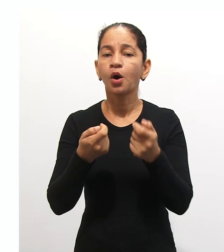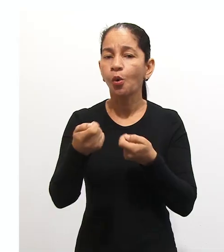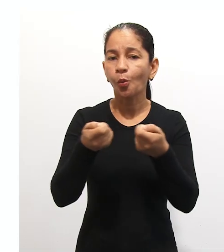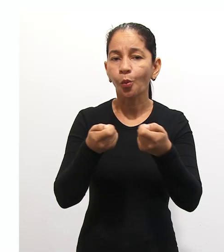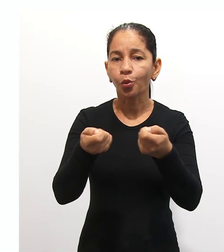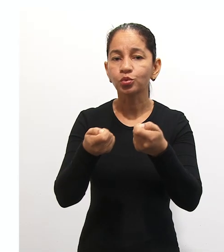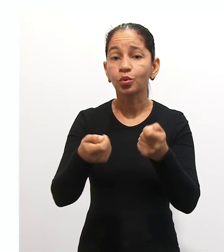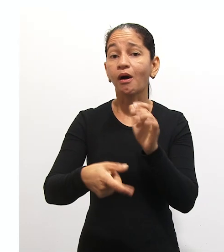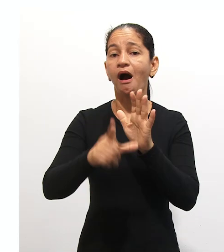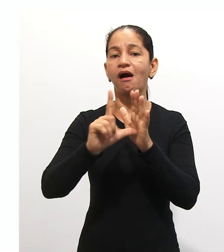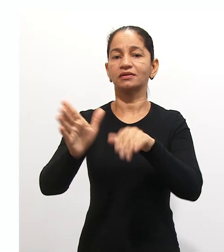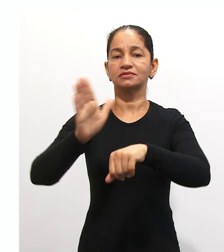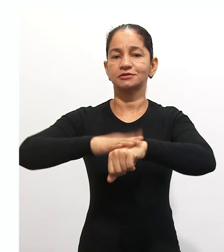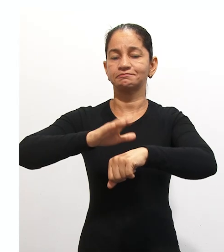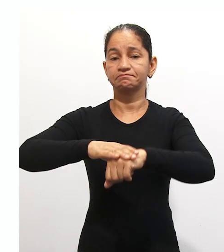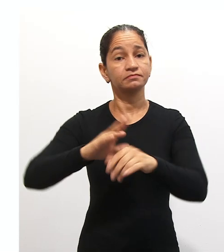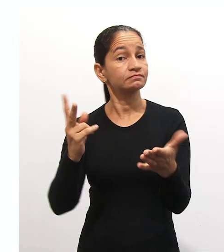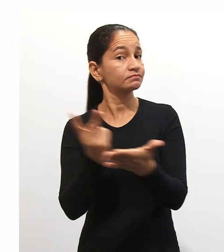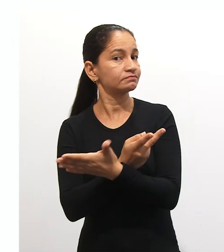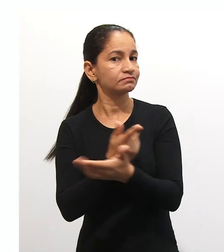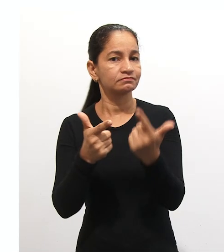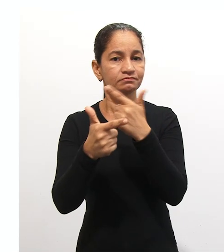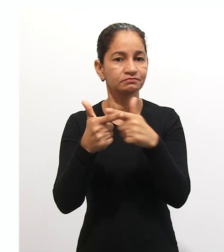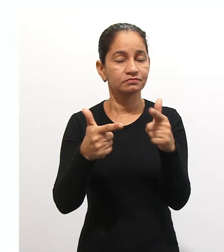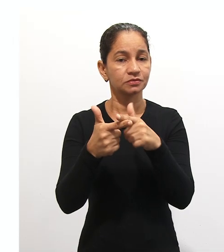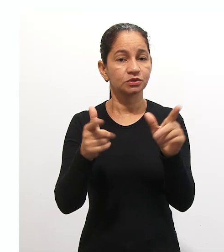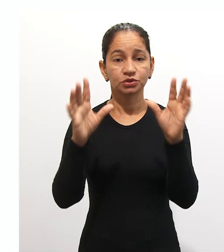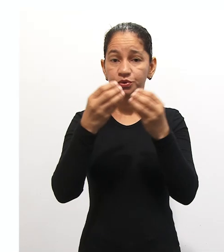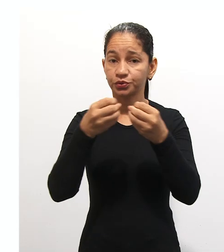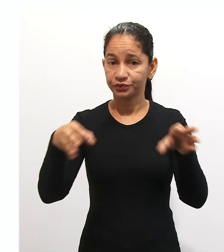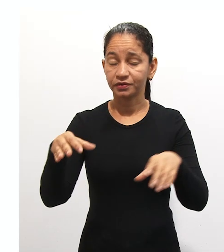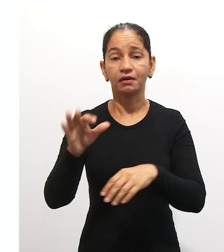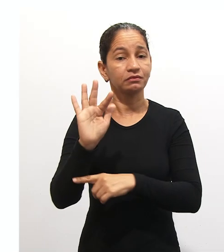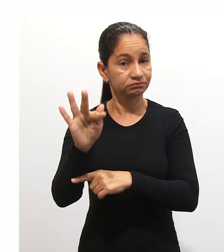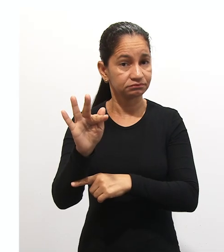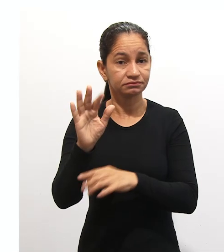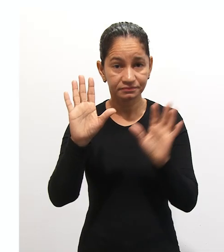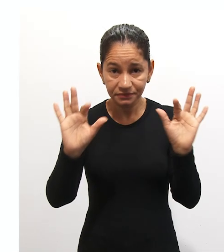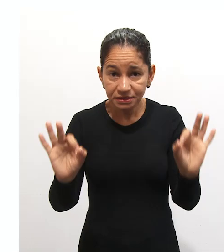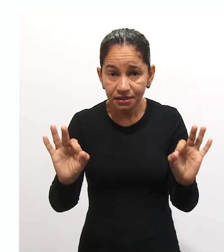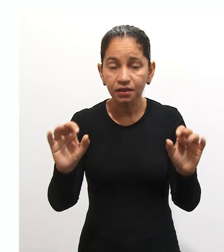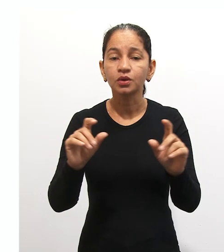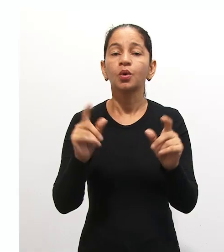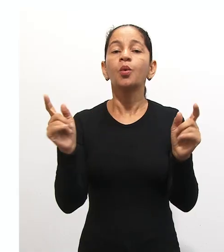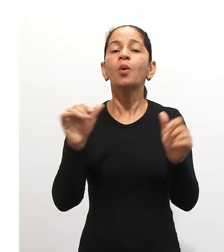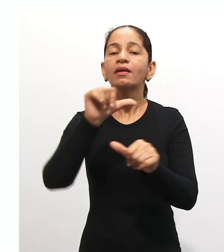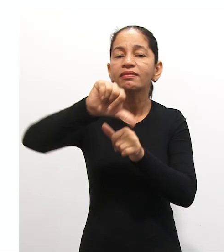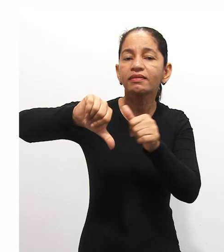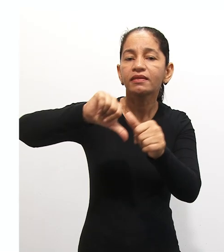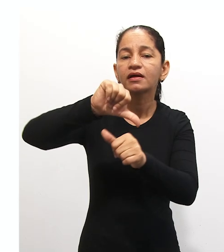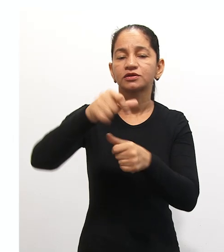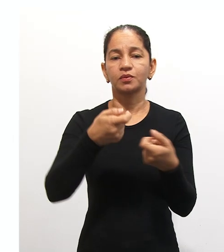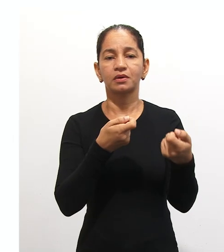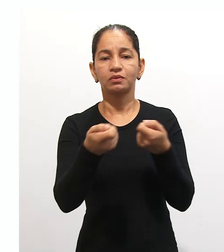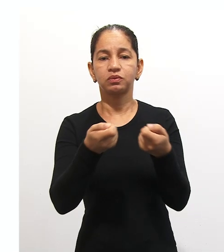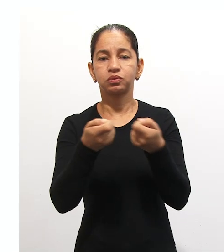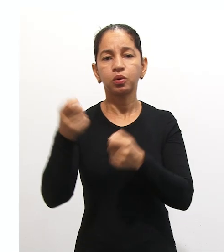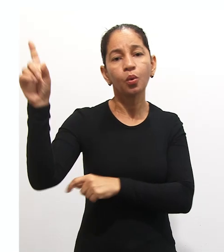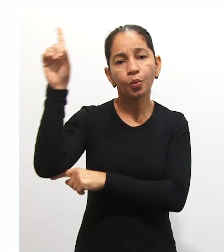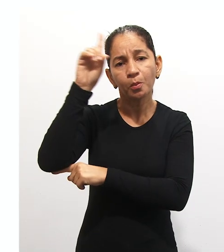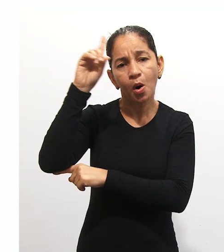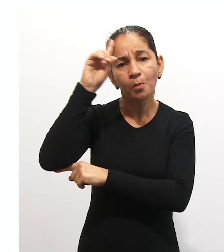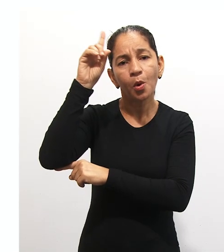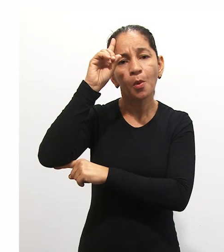antes que o problema afete o resultado final. A ideia é transformar o controle em um ciclo permanente